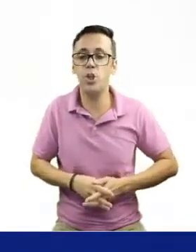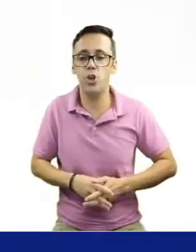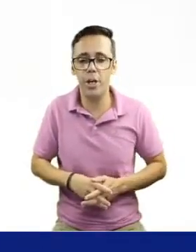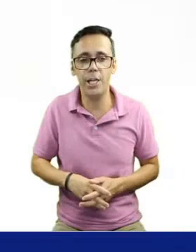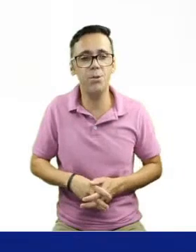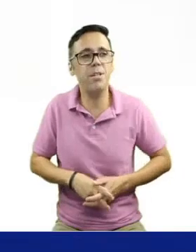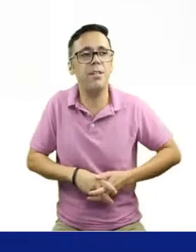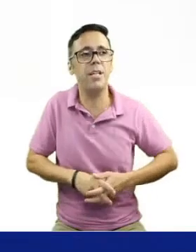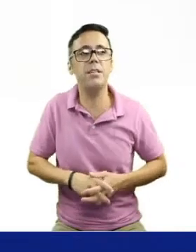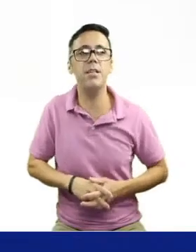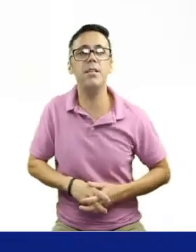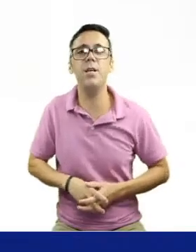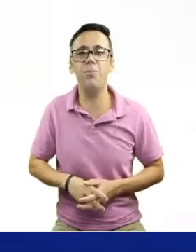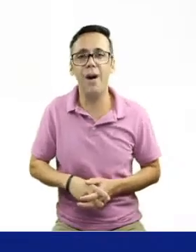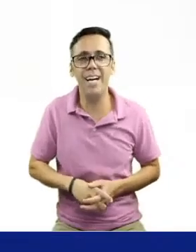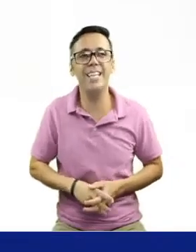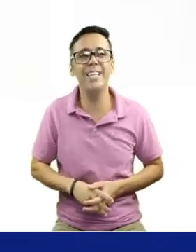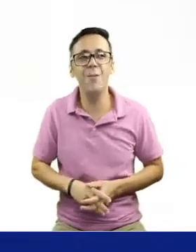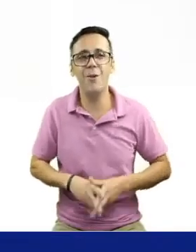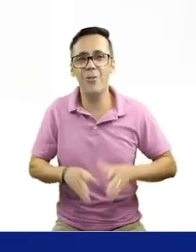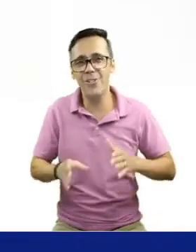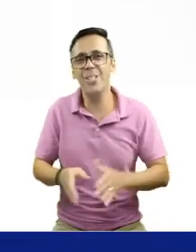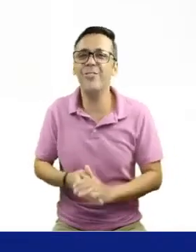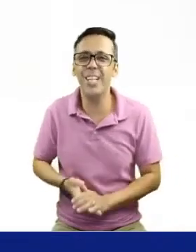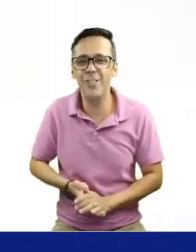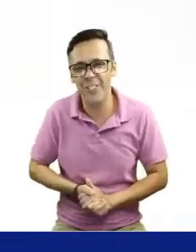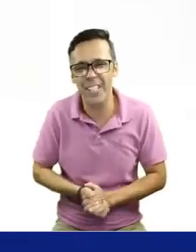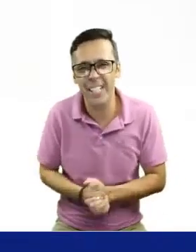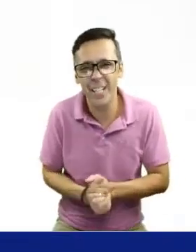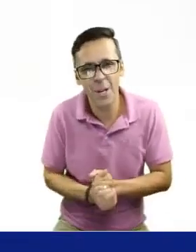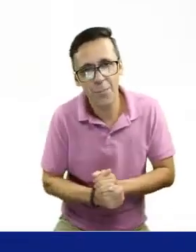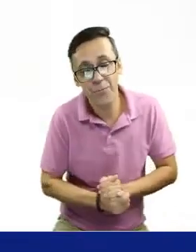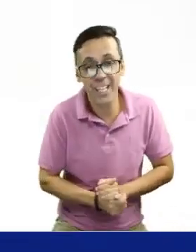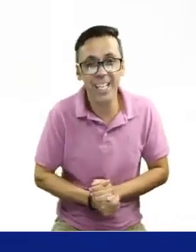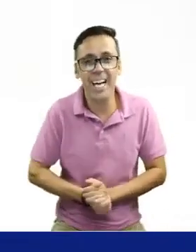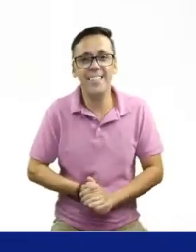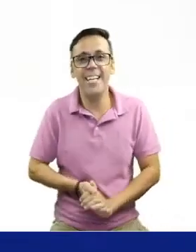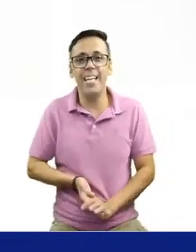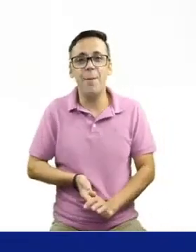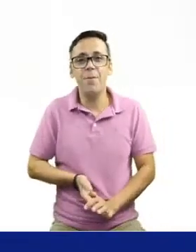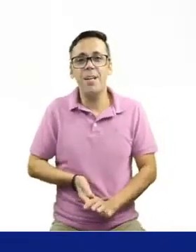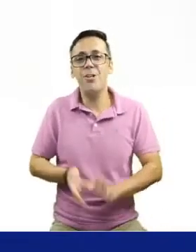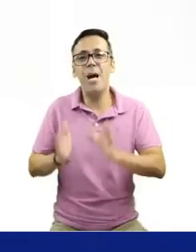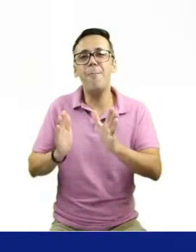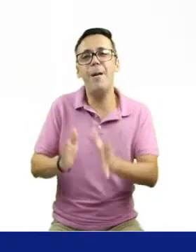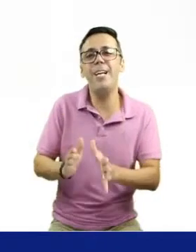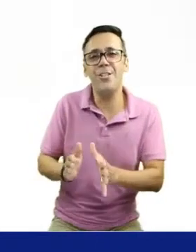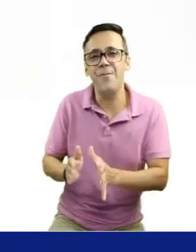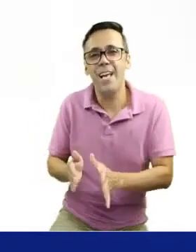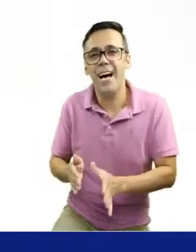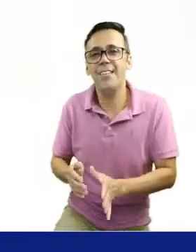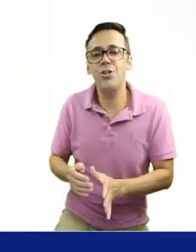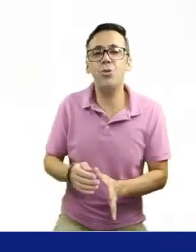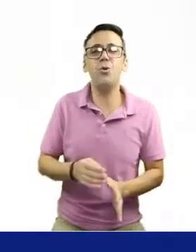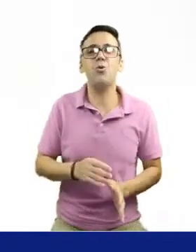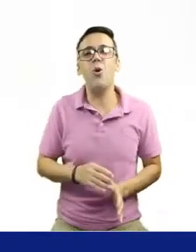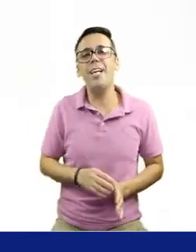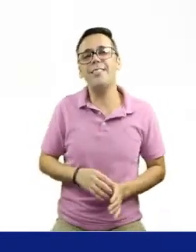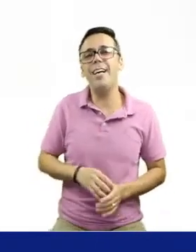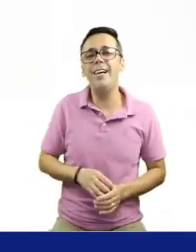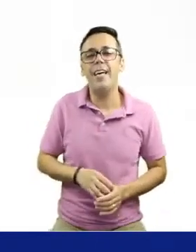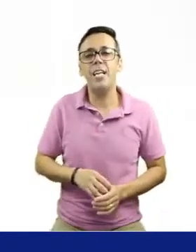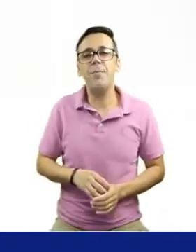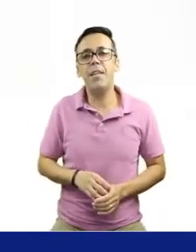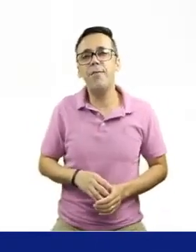aposentam então você chora no 70 e paga para você não ficar de fora fica ligado galera antigamente as